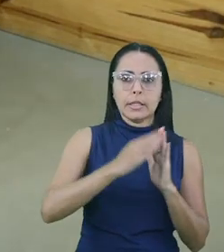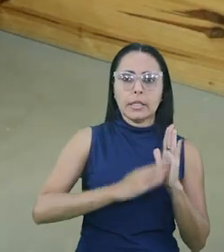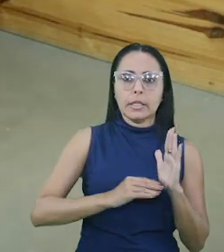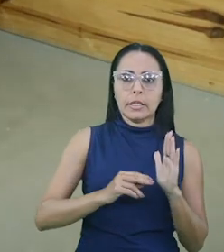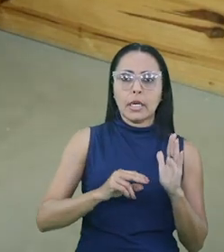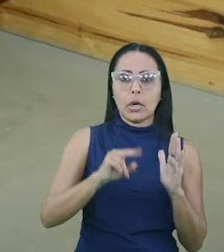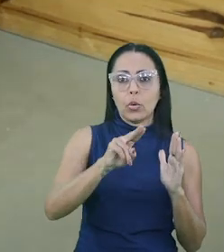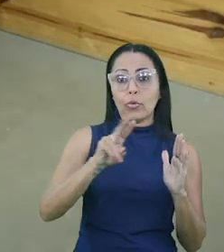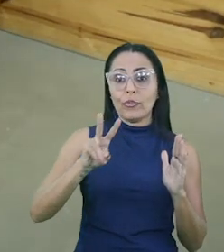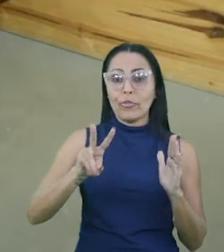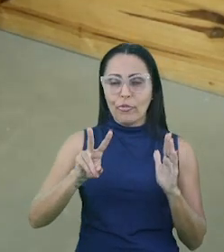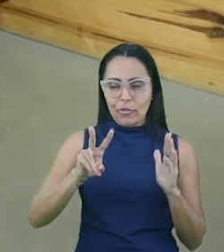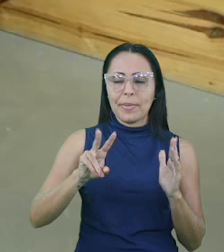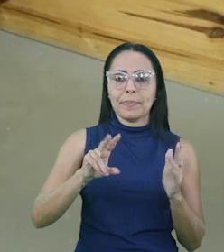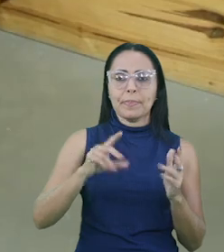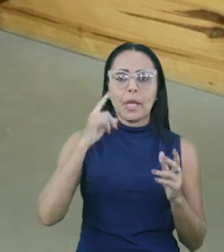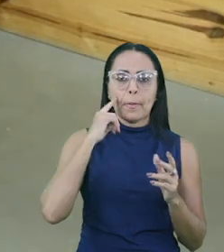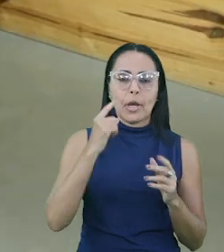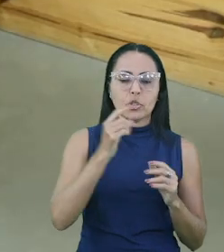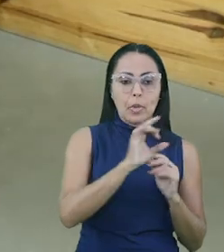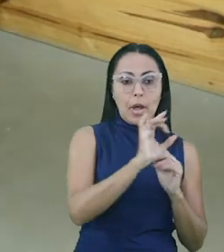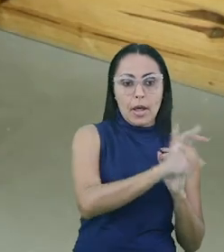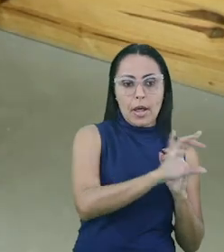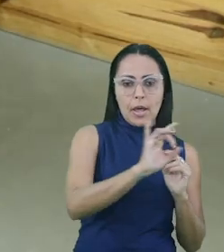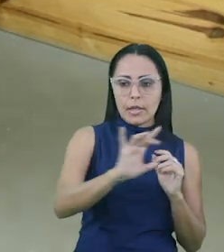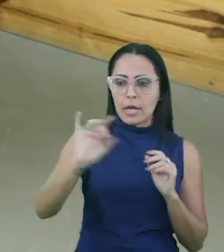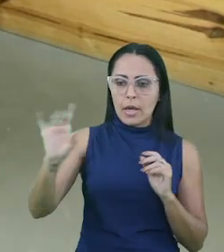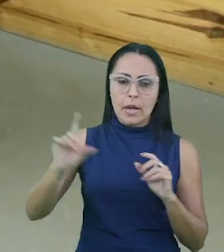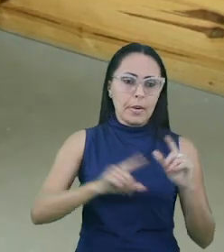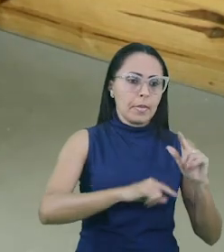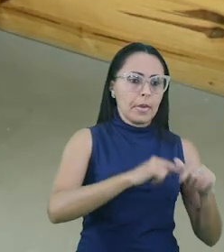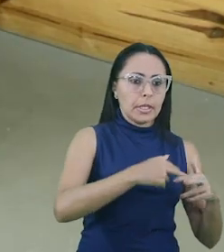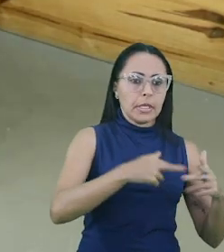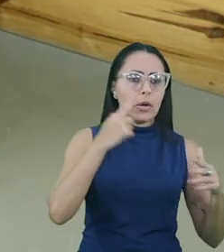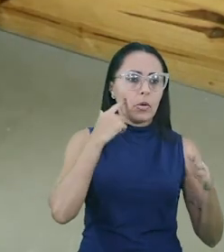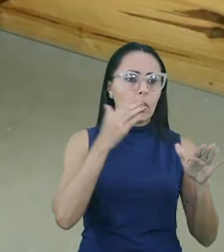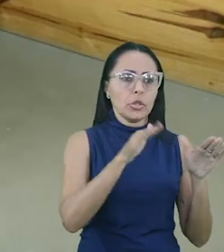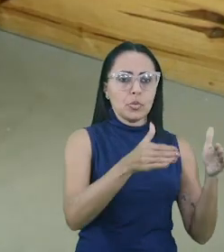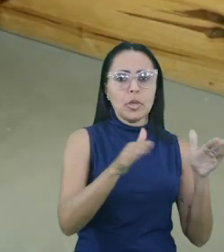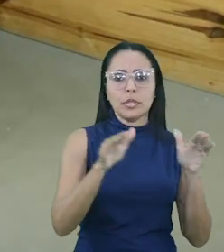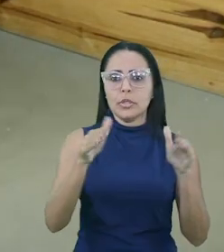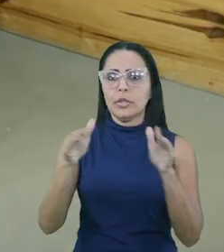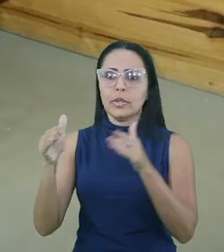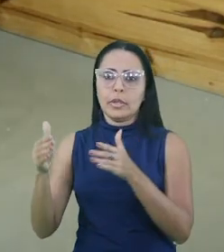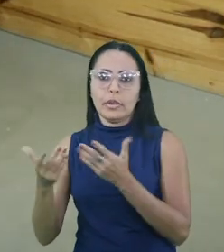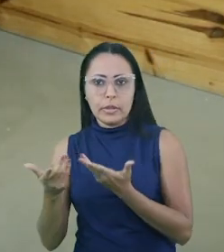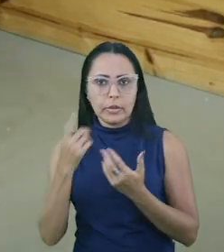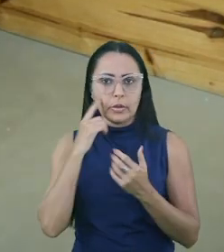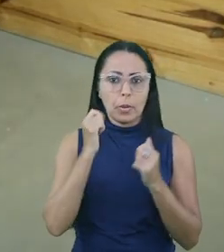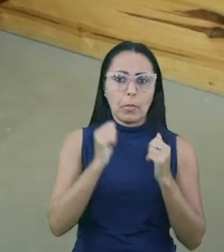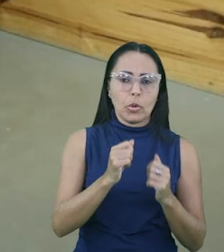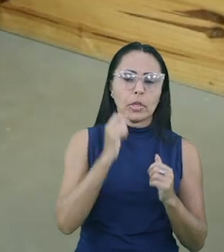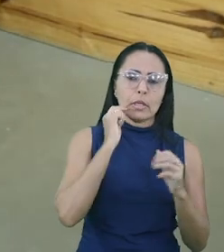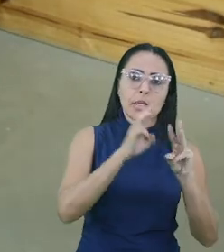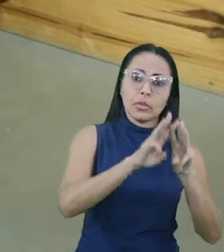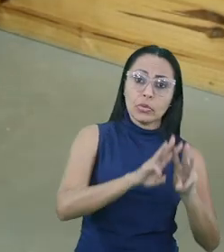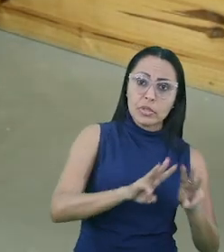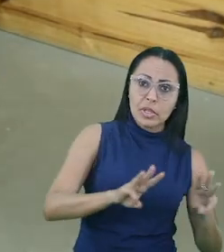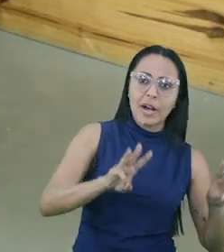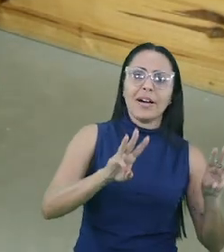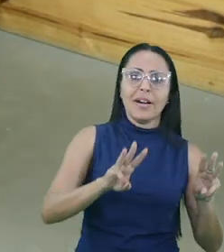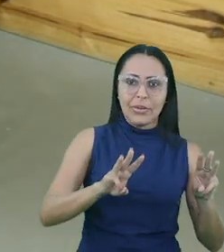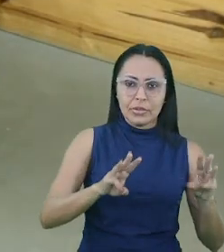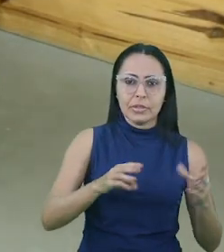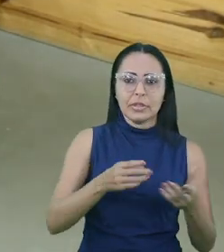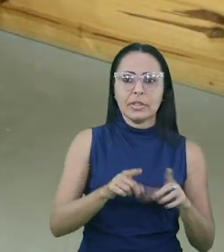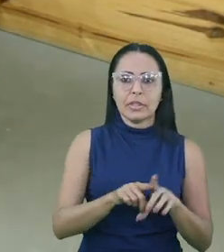também tem tinta UV, mas para cada material tem uma tinta específica. Se vocês puderem entrar no site de